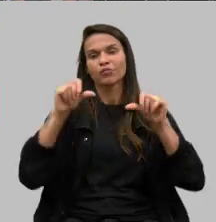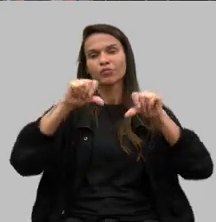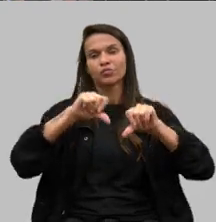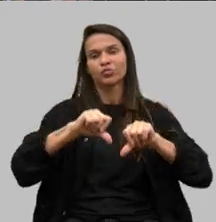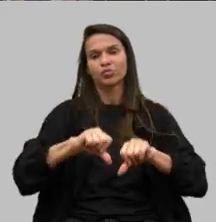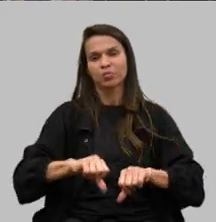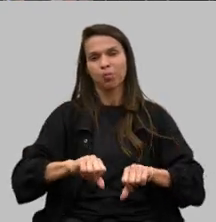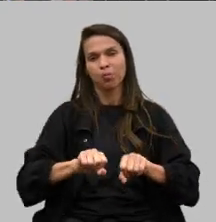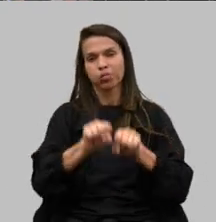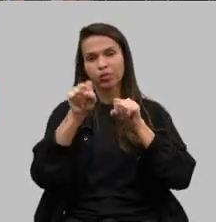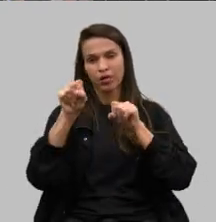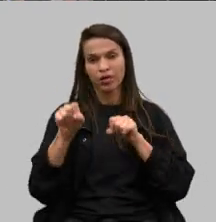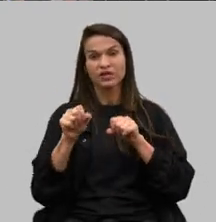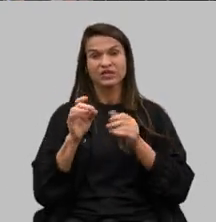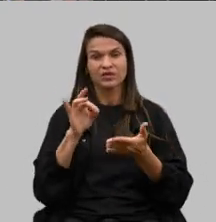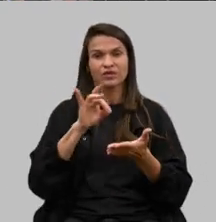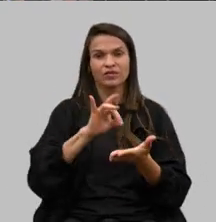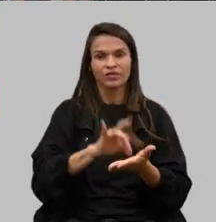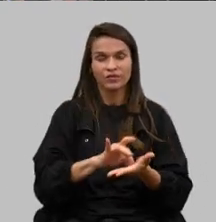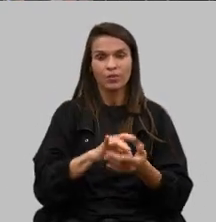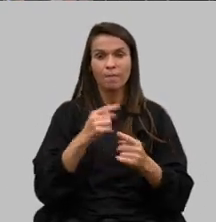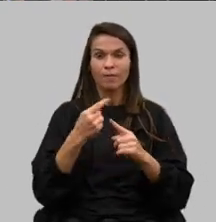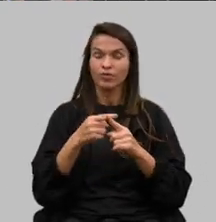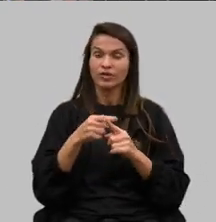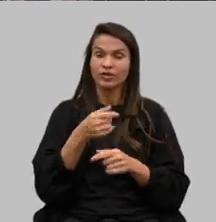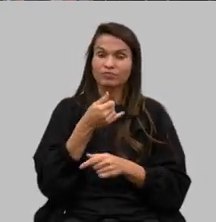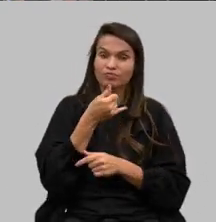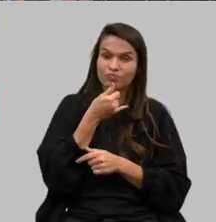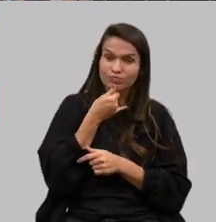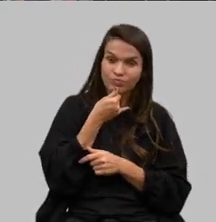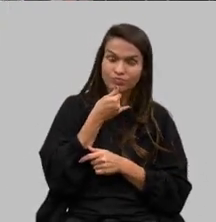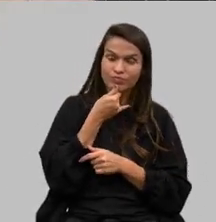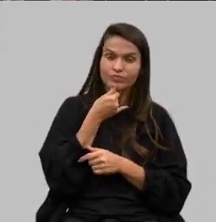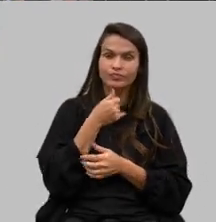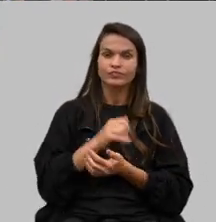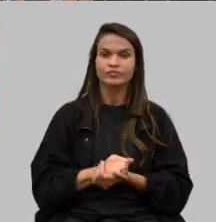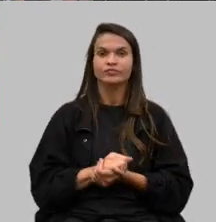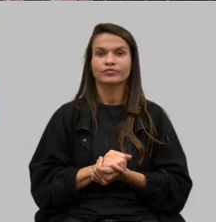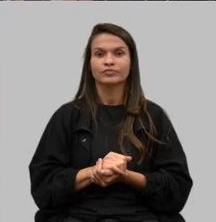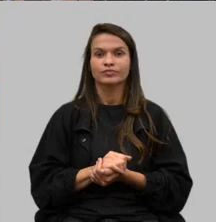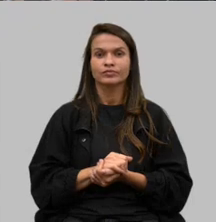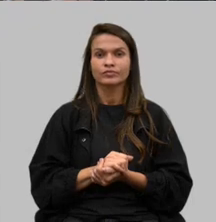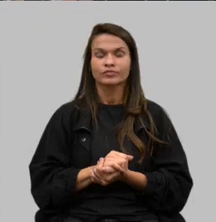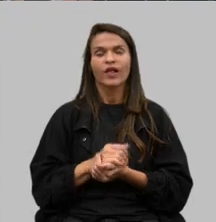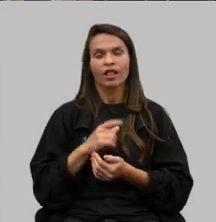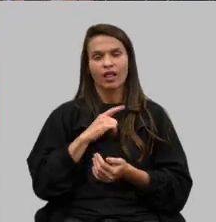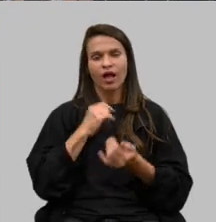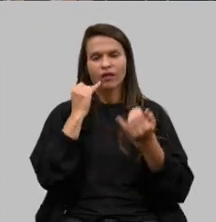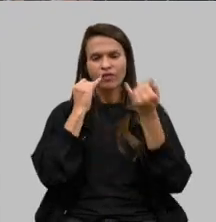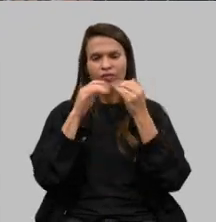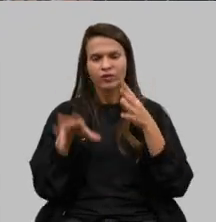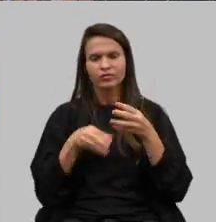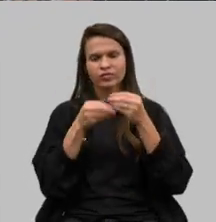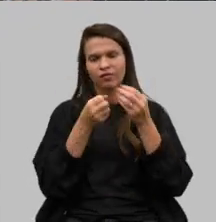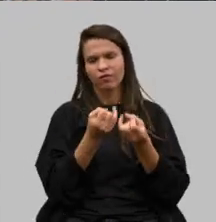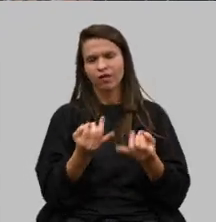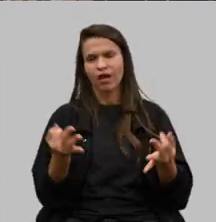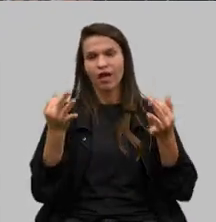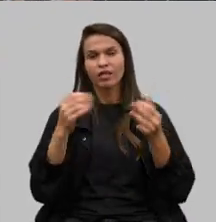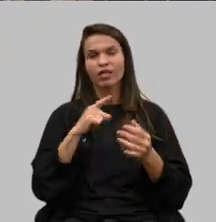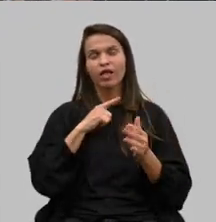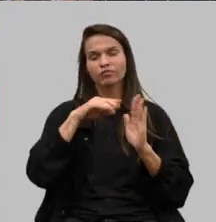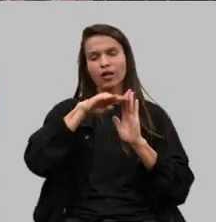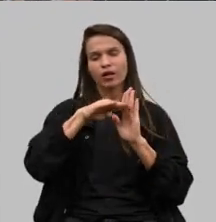de fato ele seja efetivo Porque infelizmente eh e aí tá aí né as informações complementares diversas a gente tem um problema de